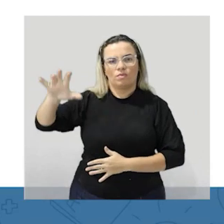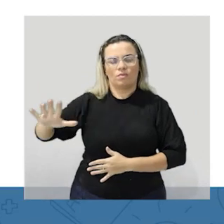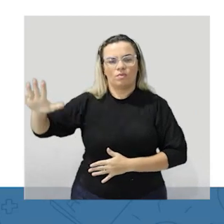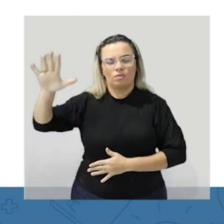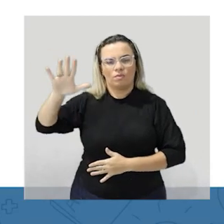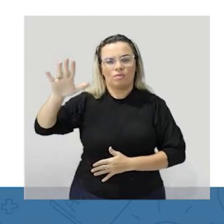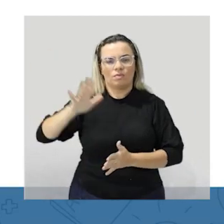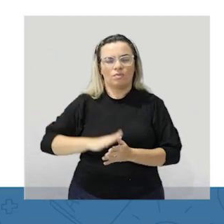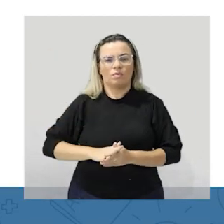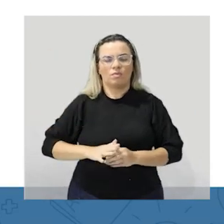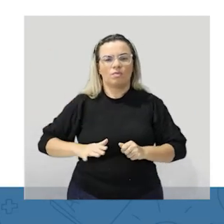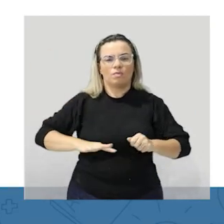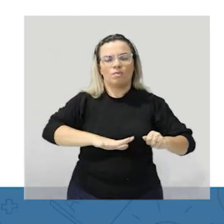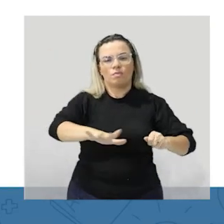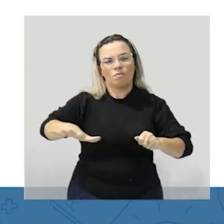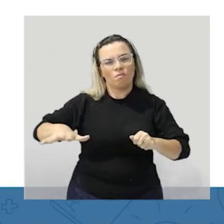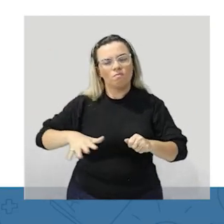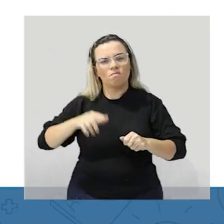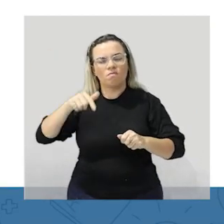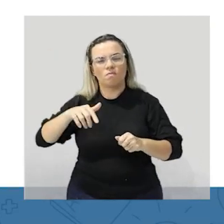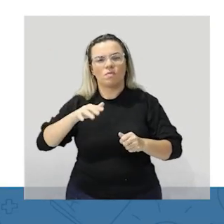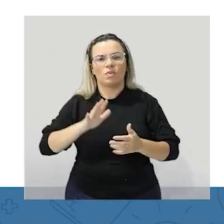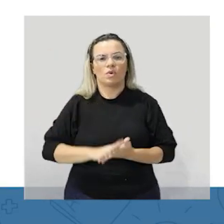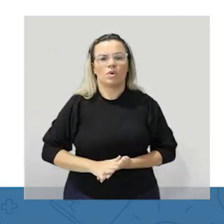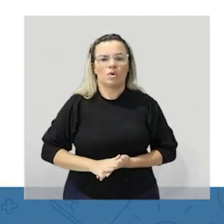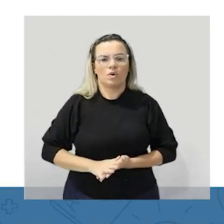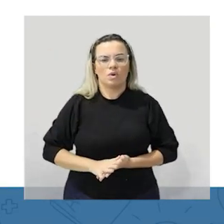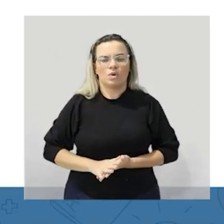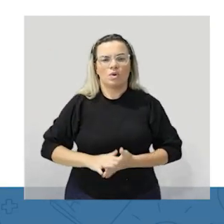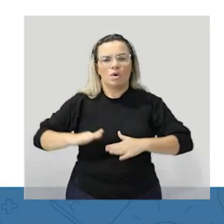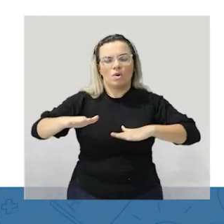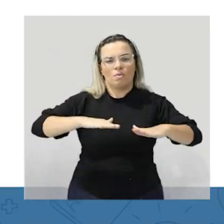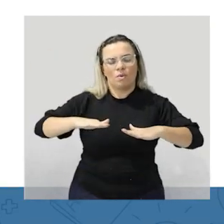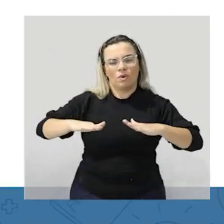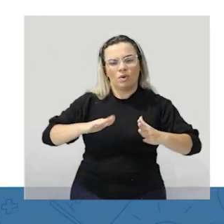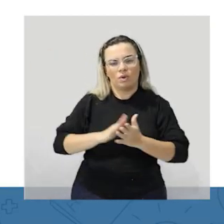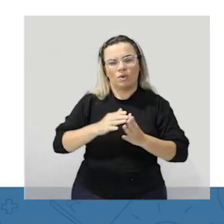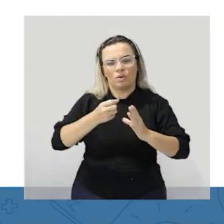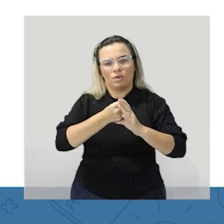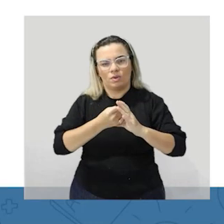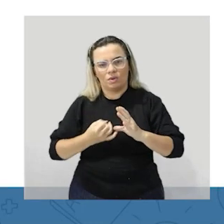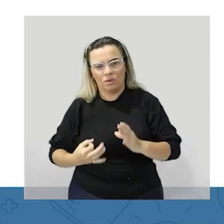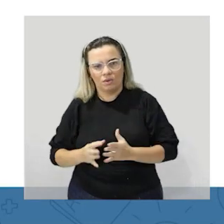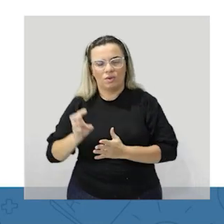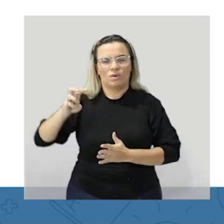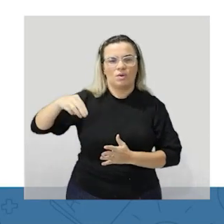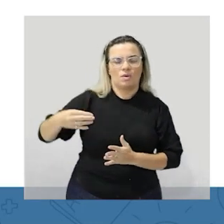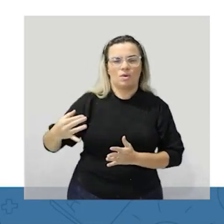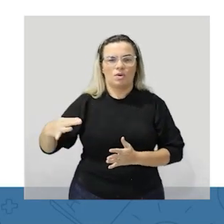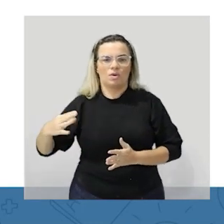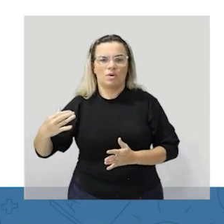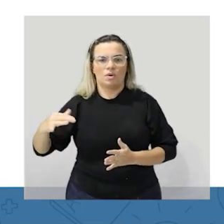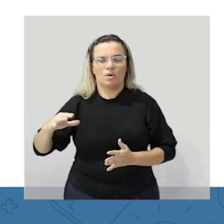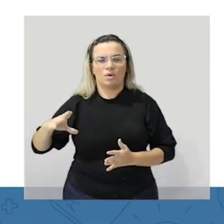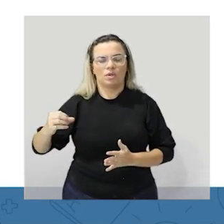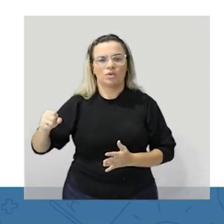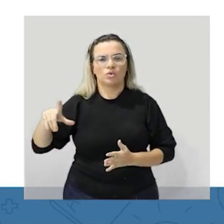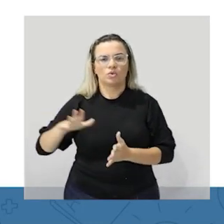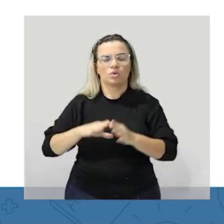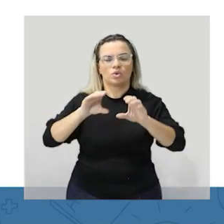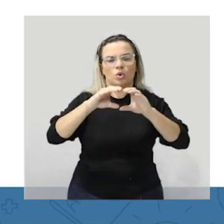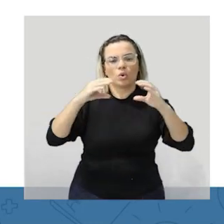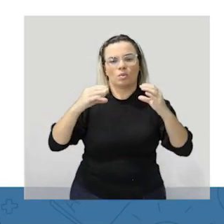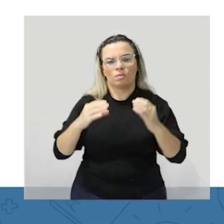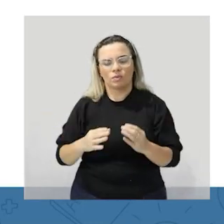no sertão nordestino, um movimento que teve um caráter messiânico, um caráter